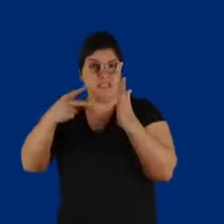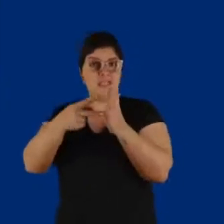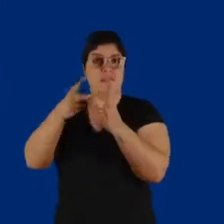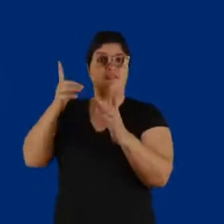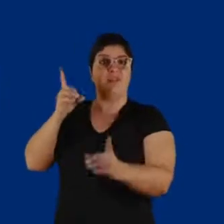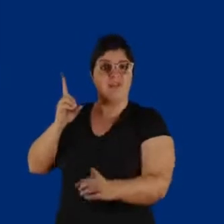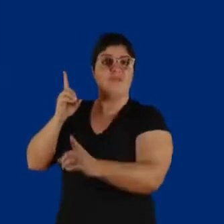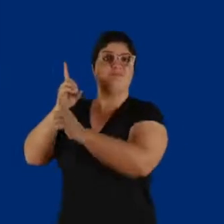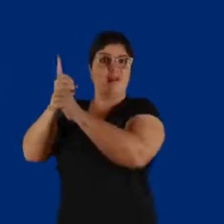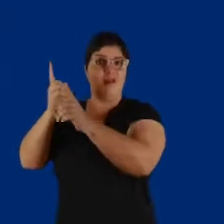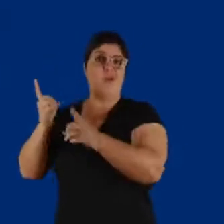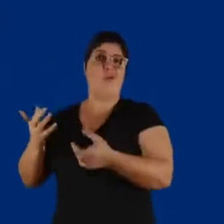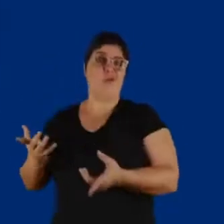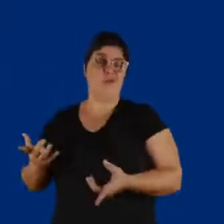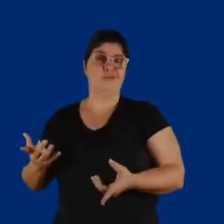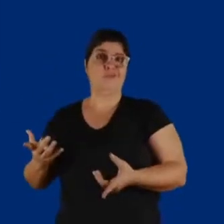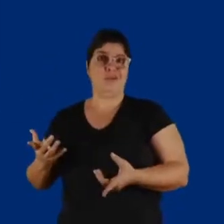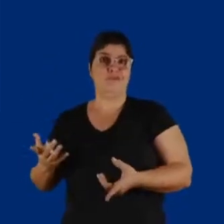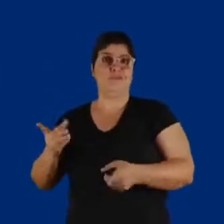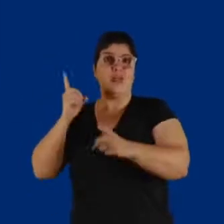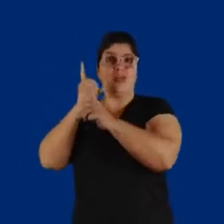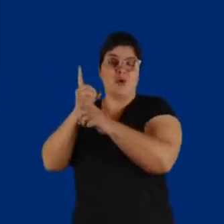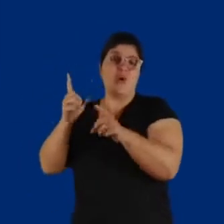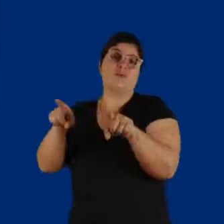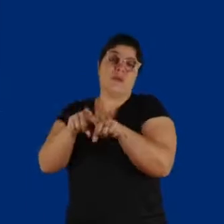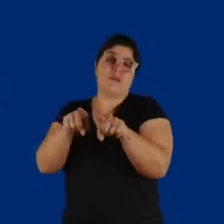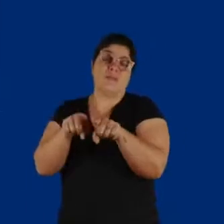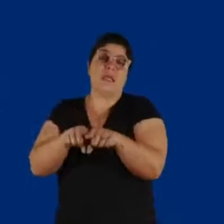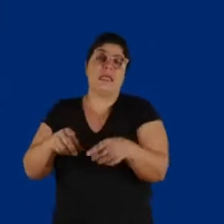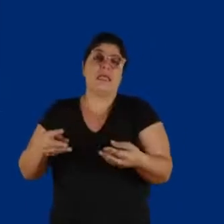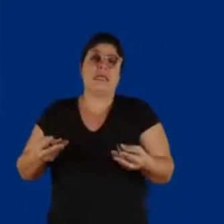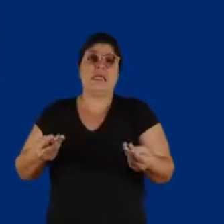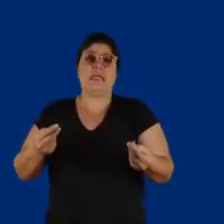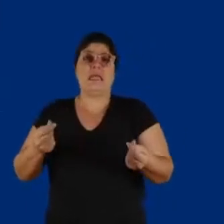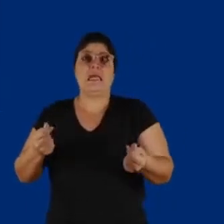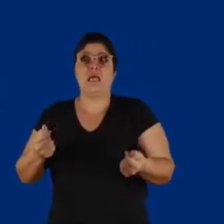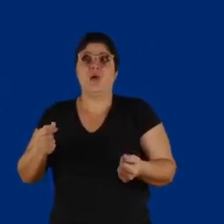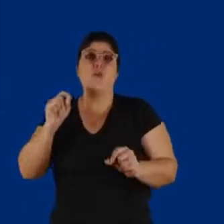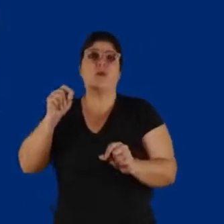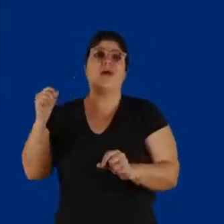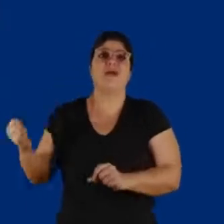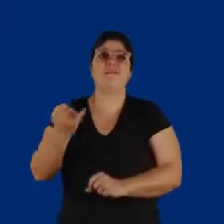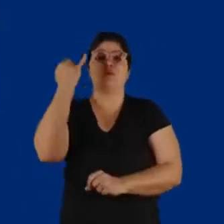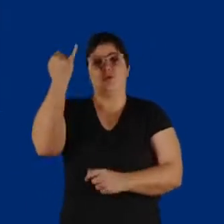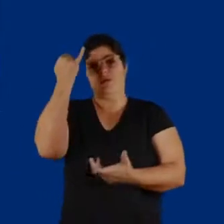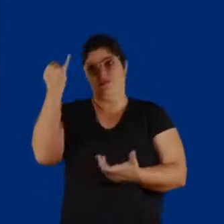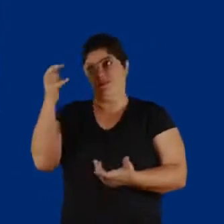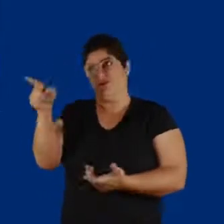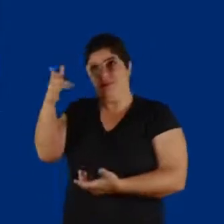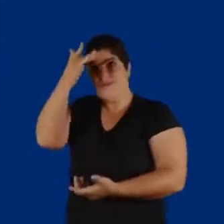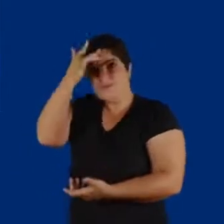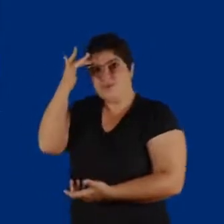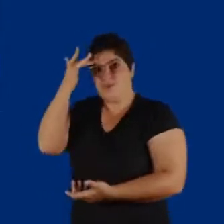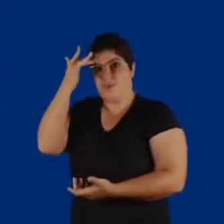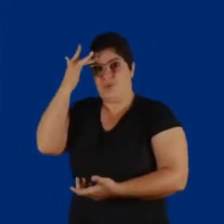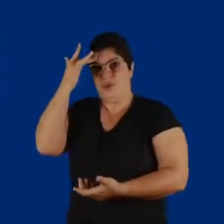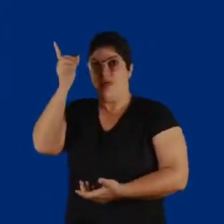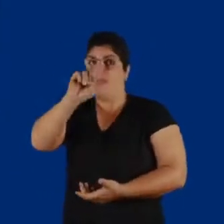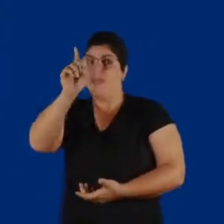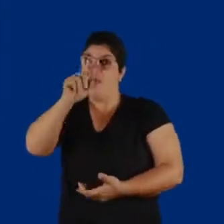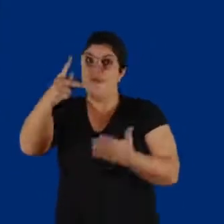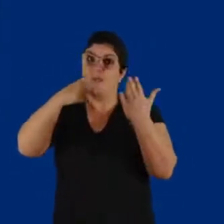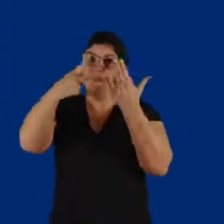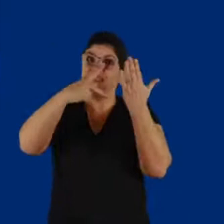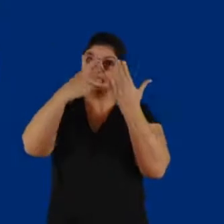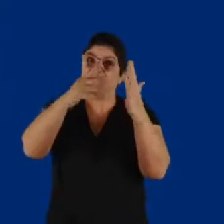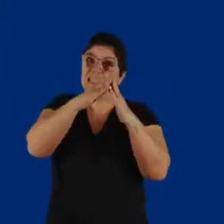a essas pessoas. Não o que vem da psiquiatria e de alguma escola médica, mas é o que vem das pessoas. Isso,